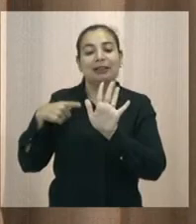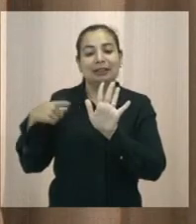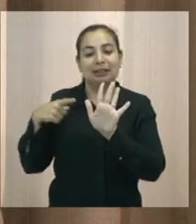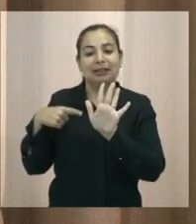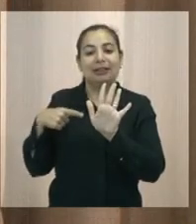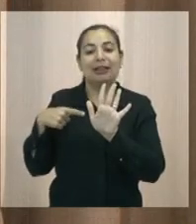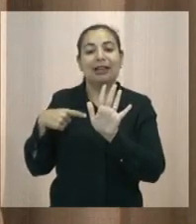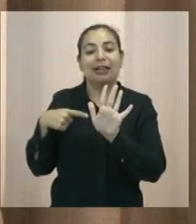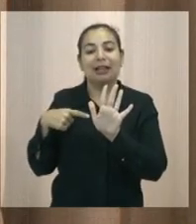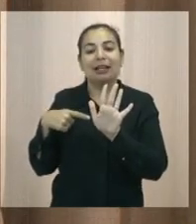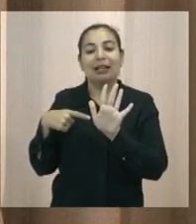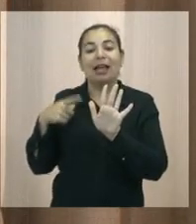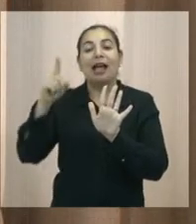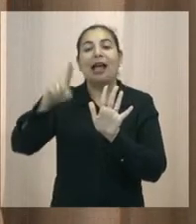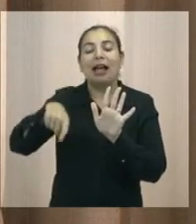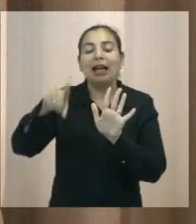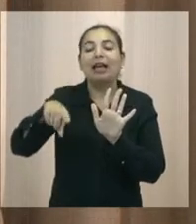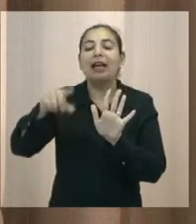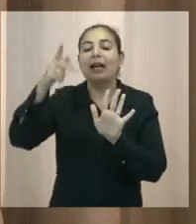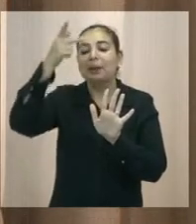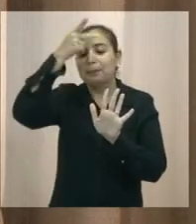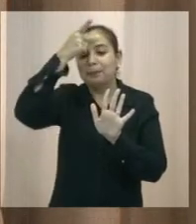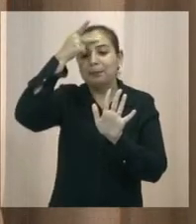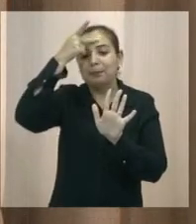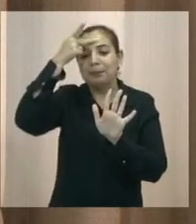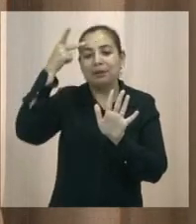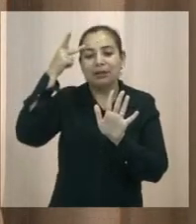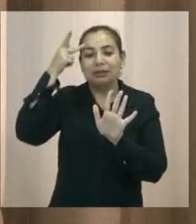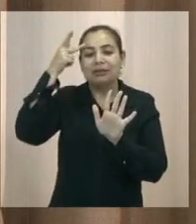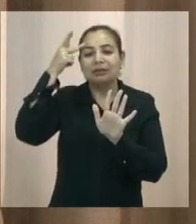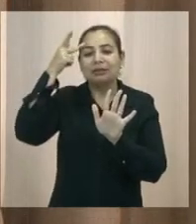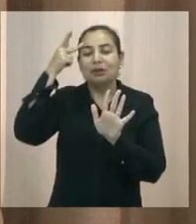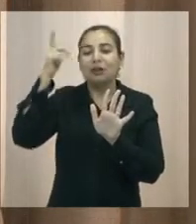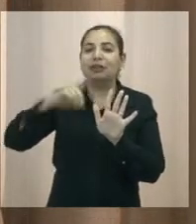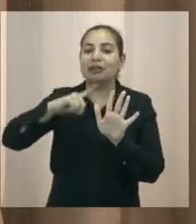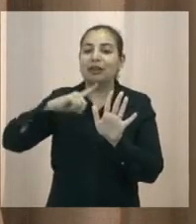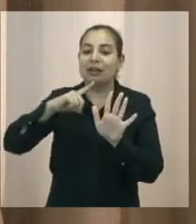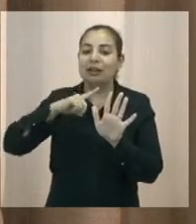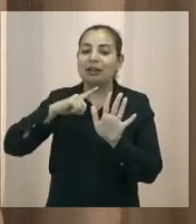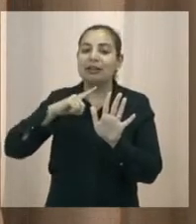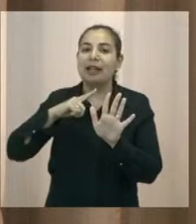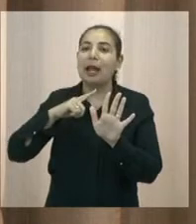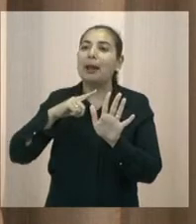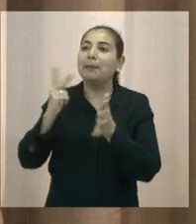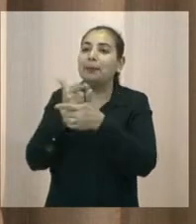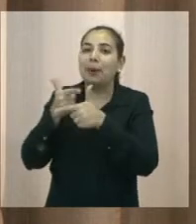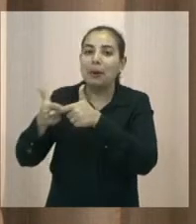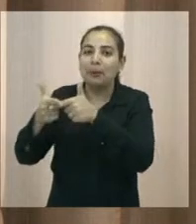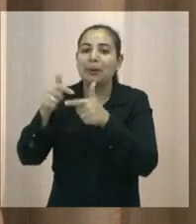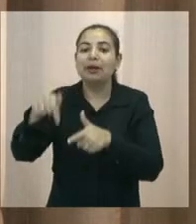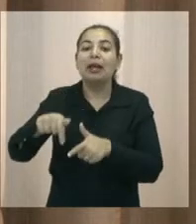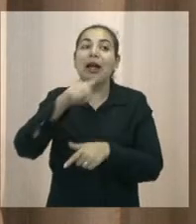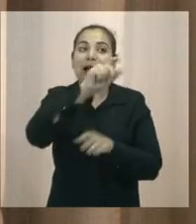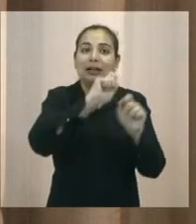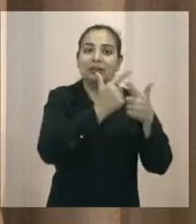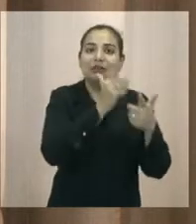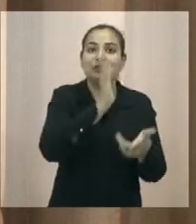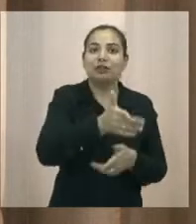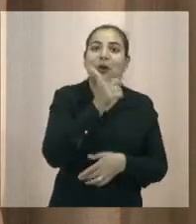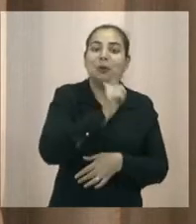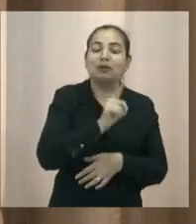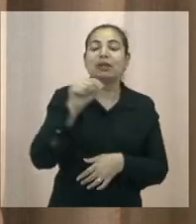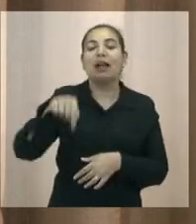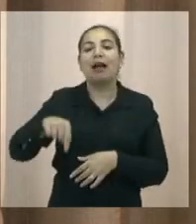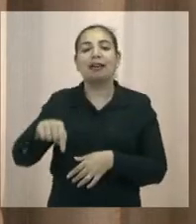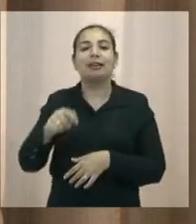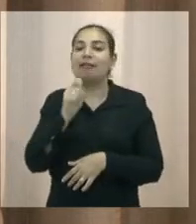de nomes de torturadores, né, a ruas e monumentos públicos. Isso já foi aprovado na Assembleia e aqui na Casa nós